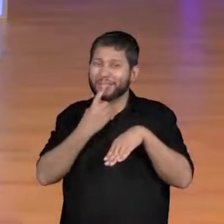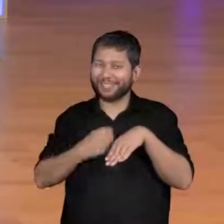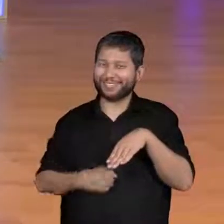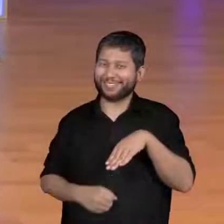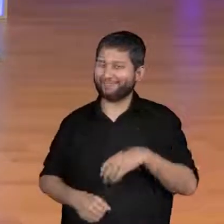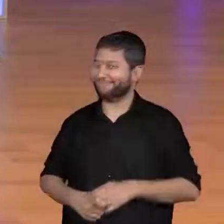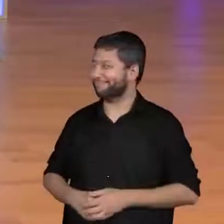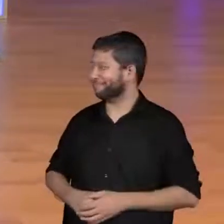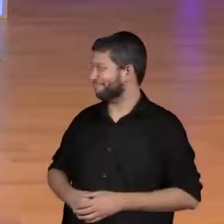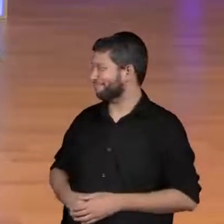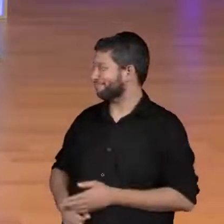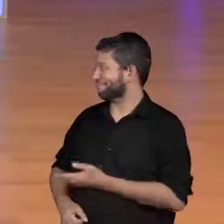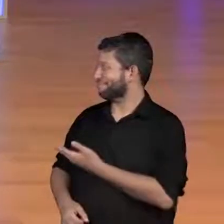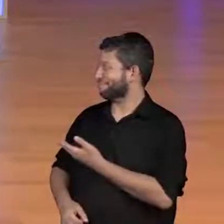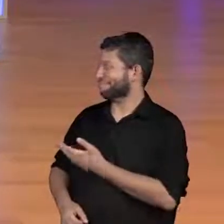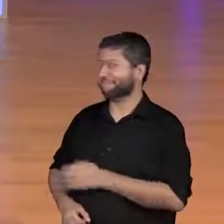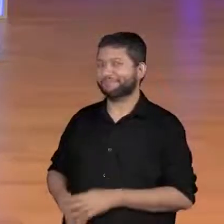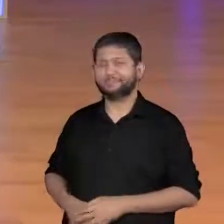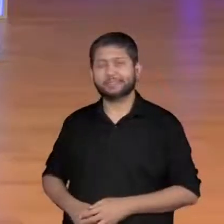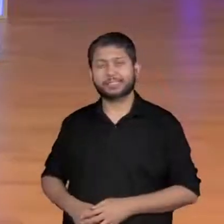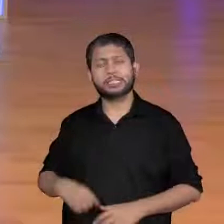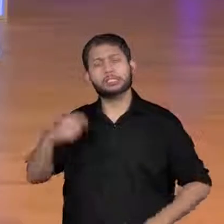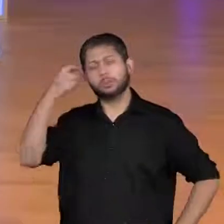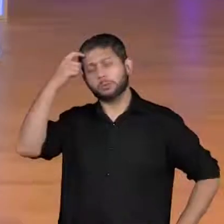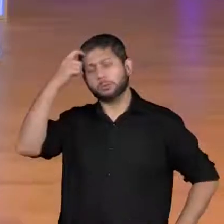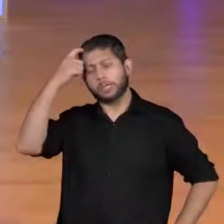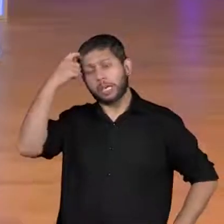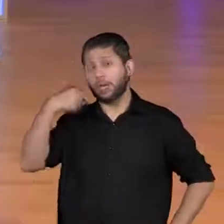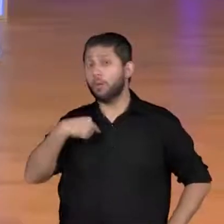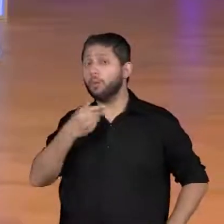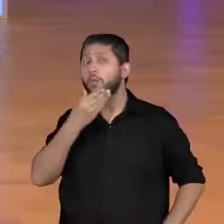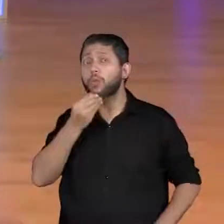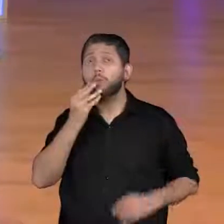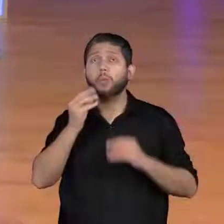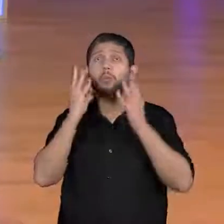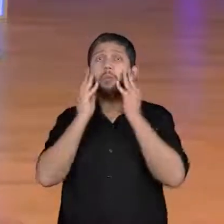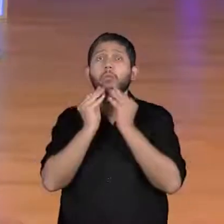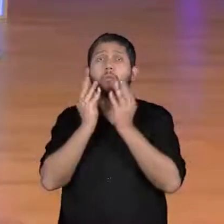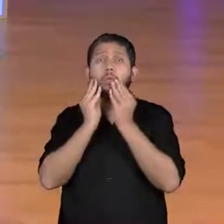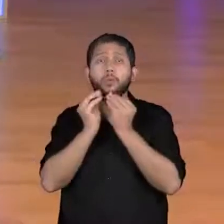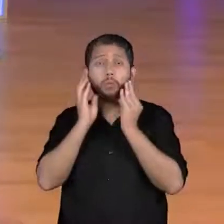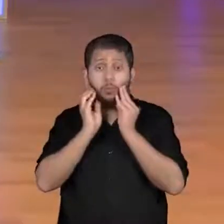vermelha. Pro Rafa, sua vez. Eu sou um homem barbudo.